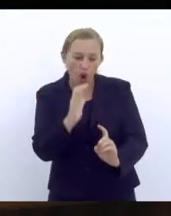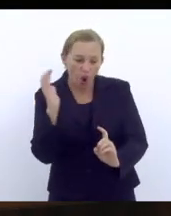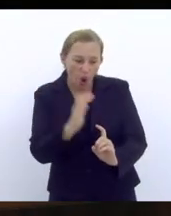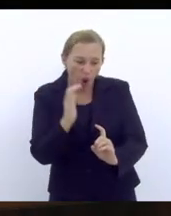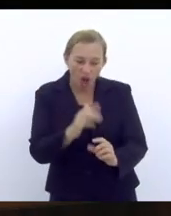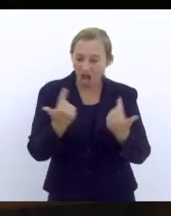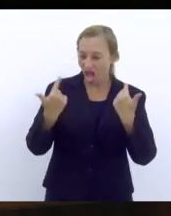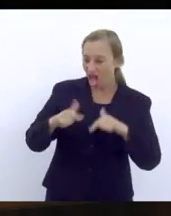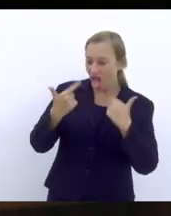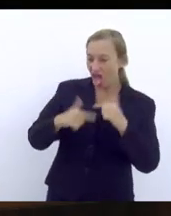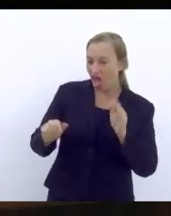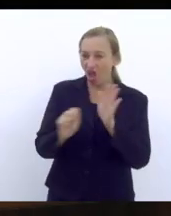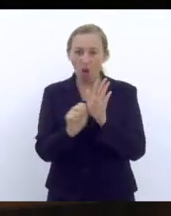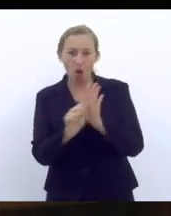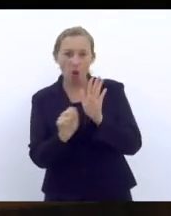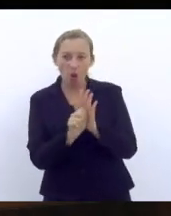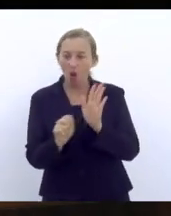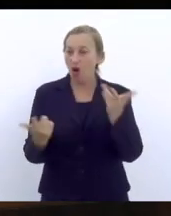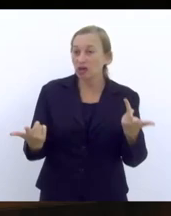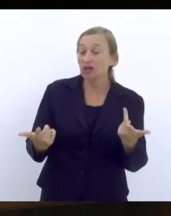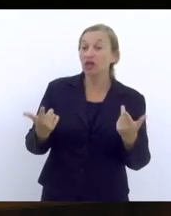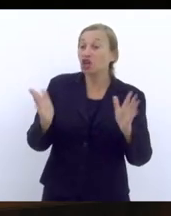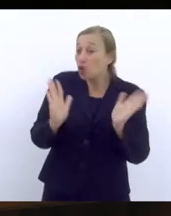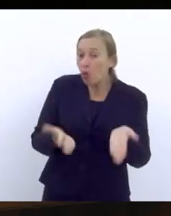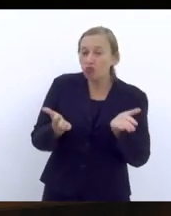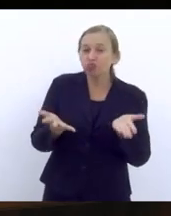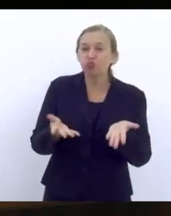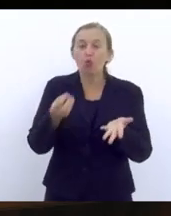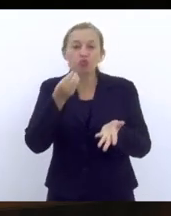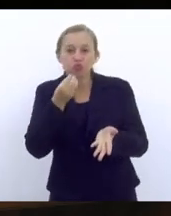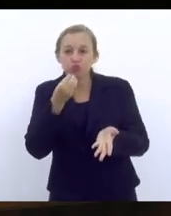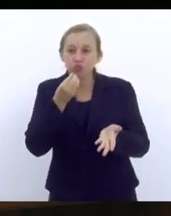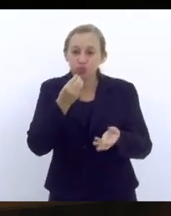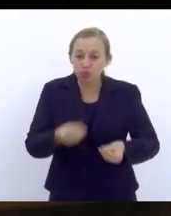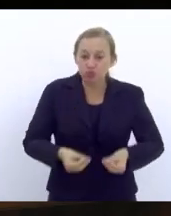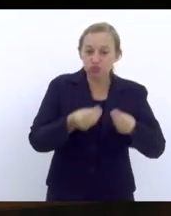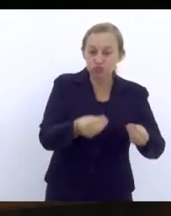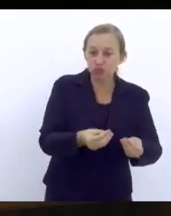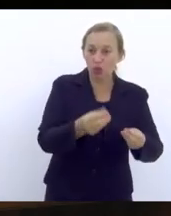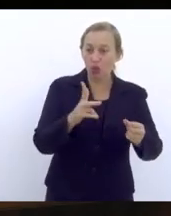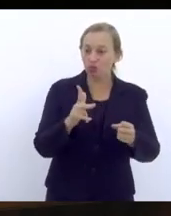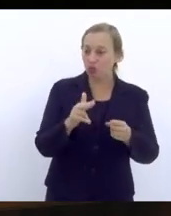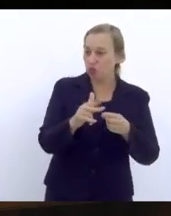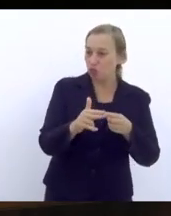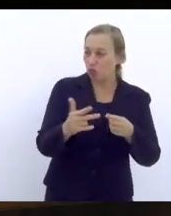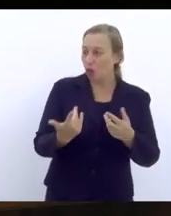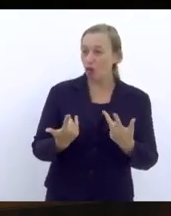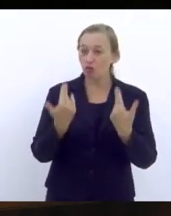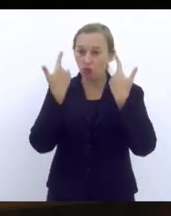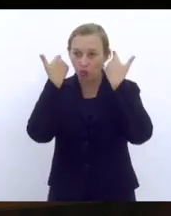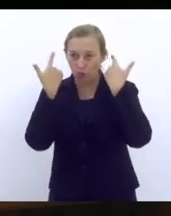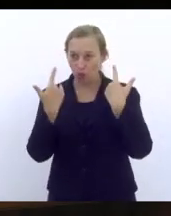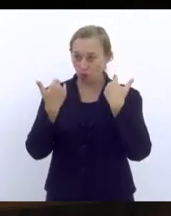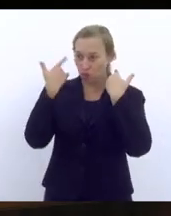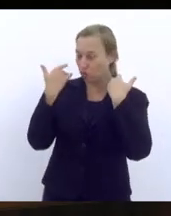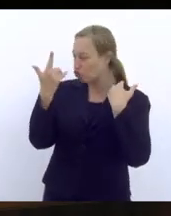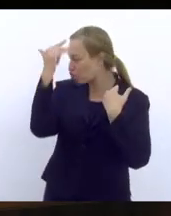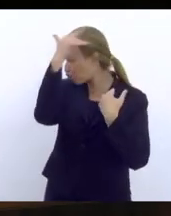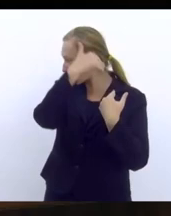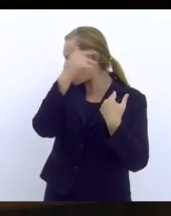curtir, a usar droga. E hoje, pela oportunidade, a gente dá uma máquina de cortar cabelo para cada um deles com um certificado, os